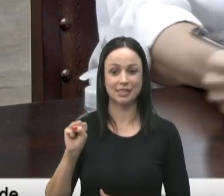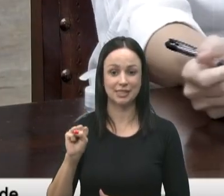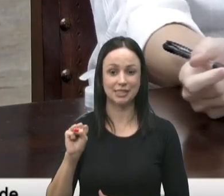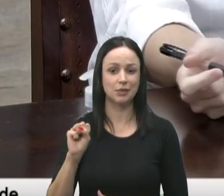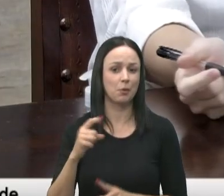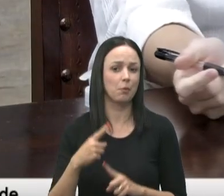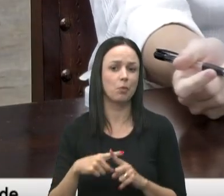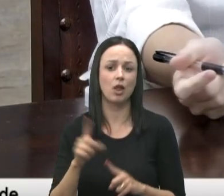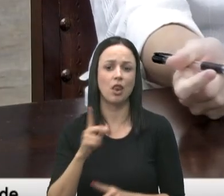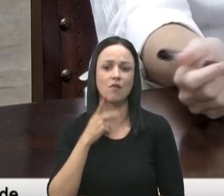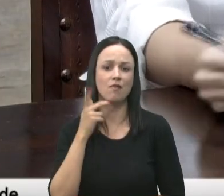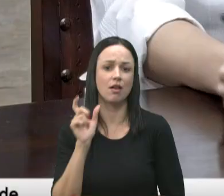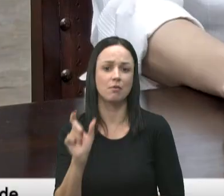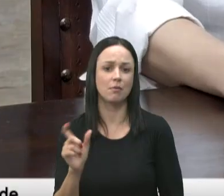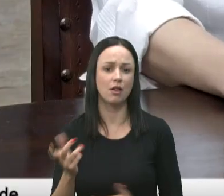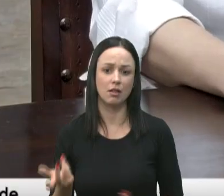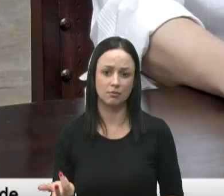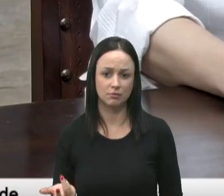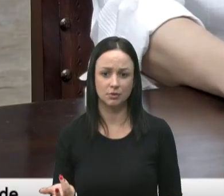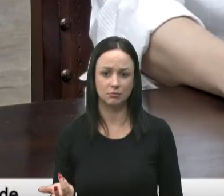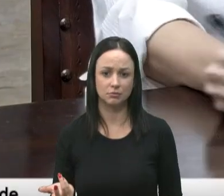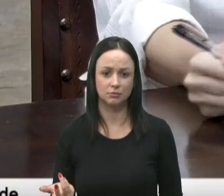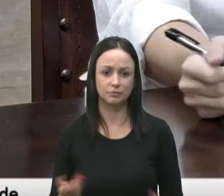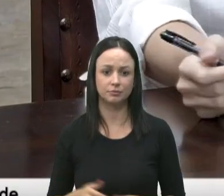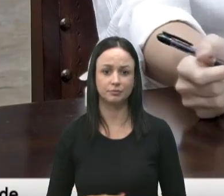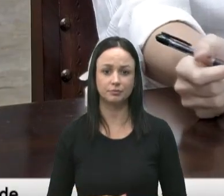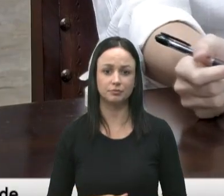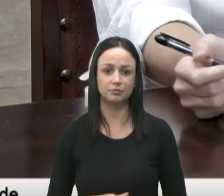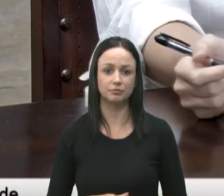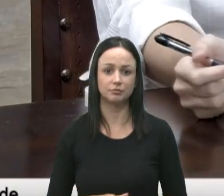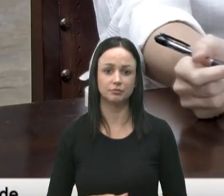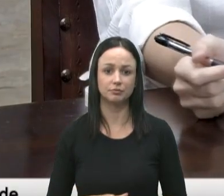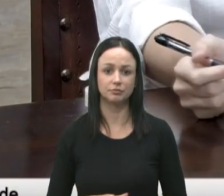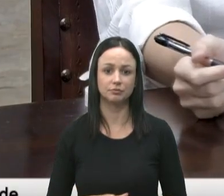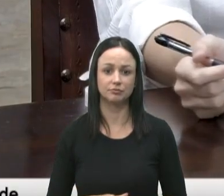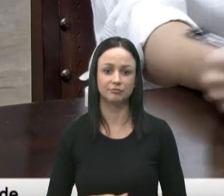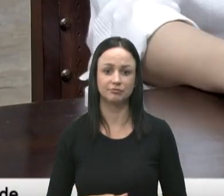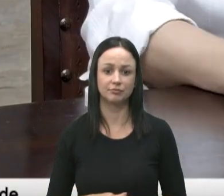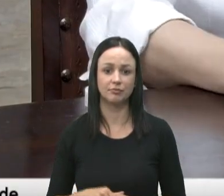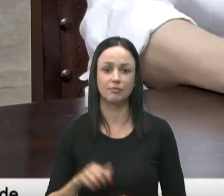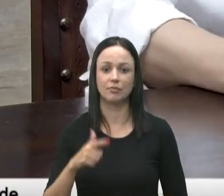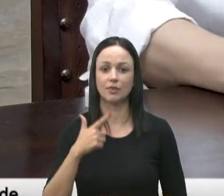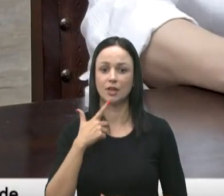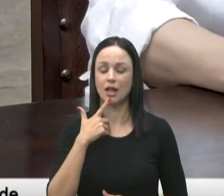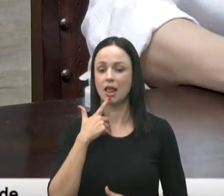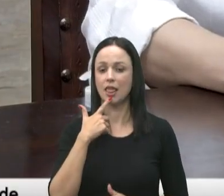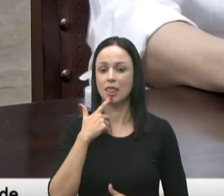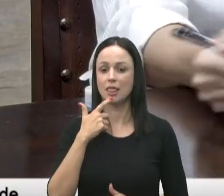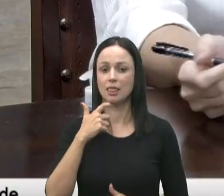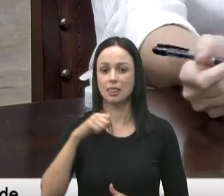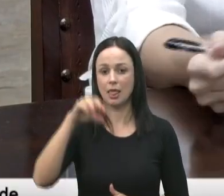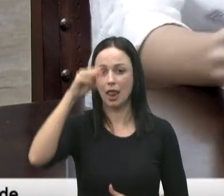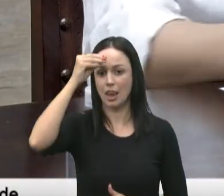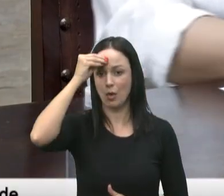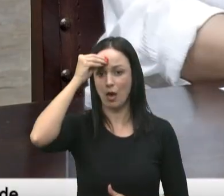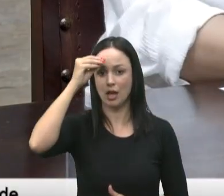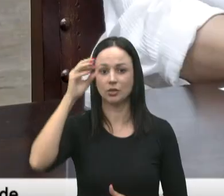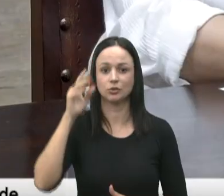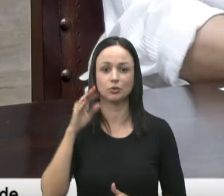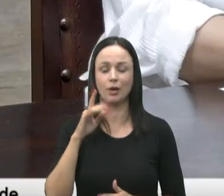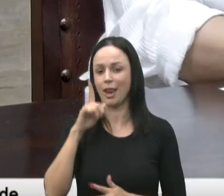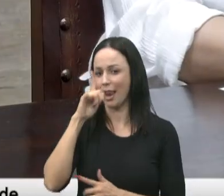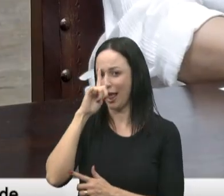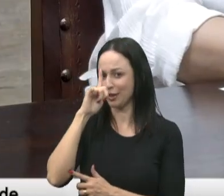falar o todes? A linguagem, exceto se for uma língua morta, como o